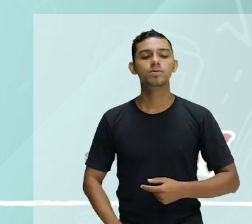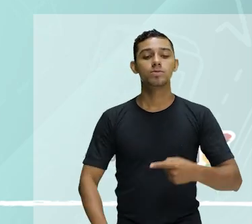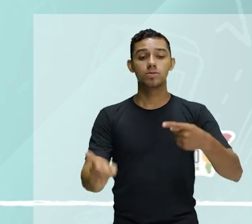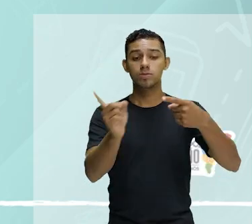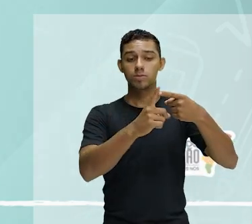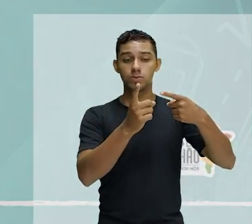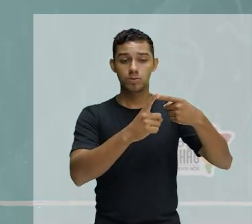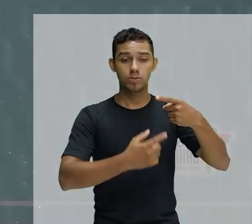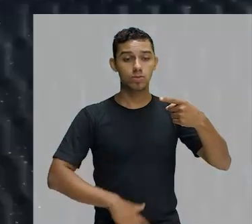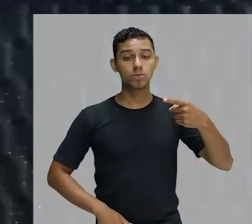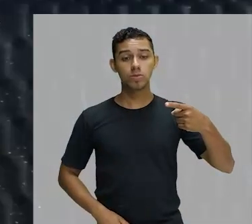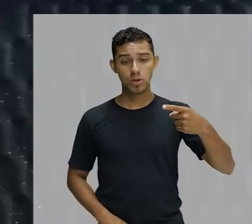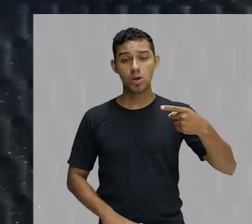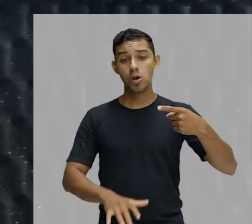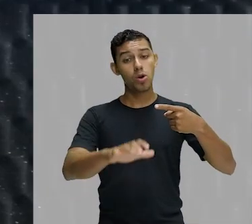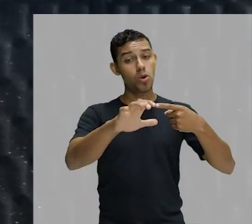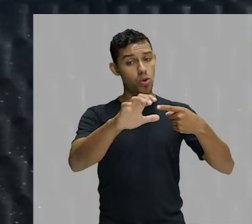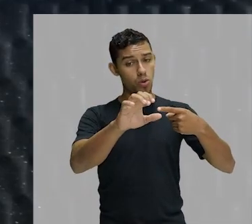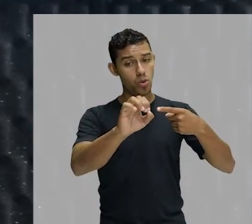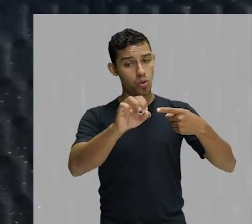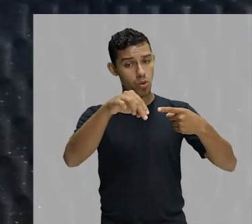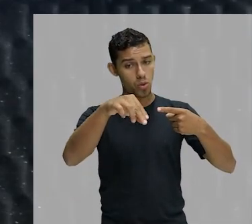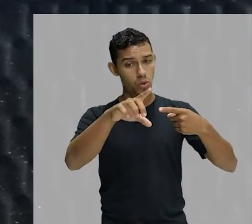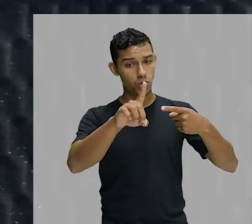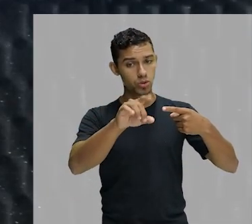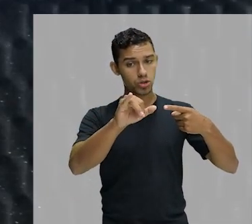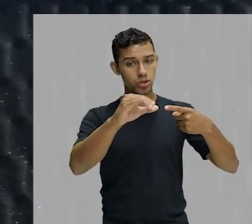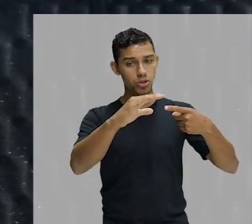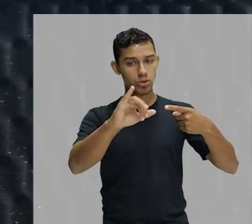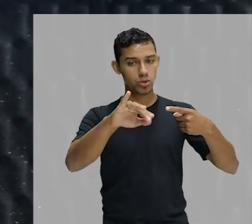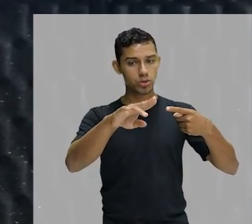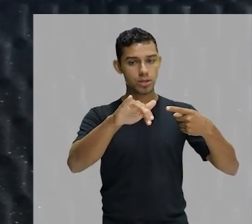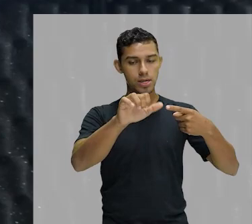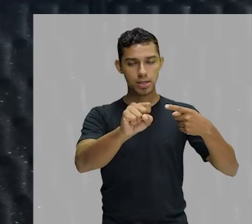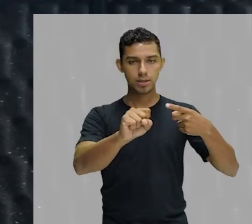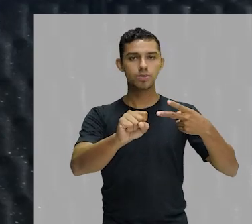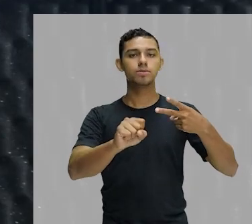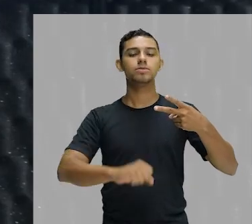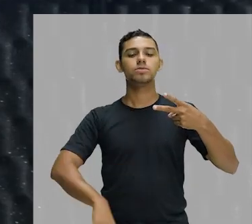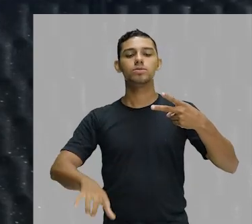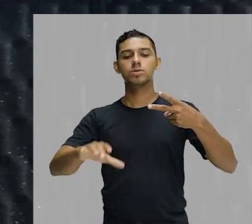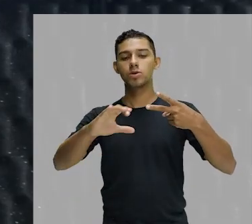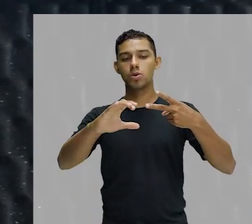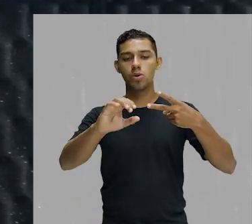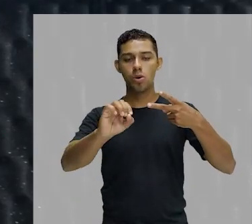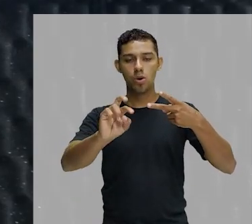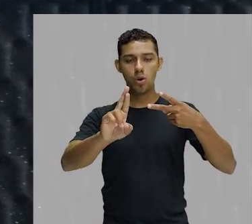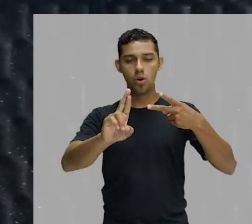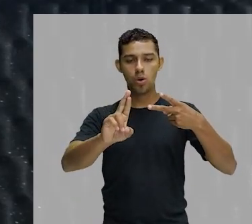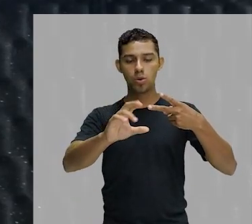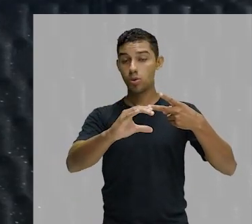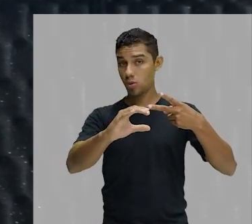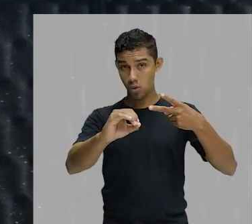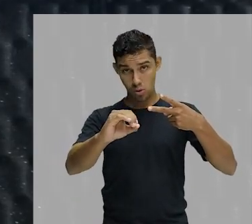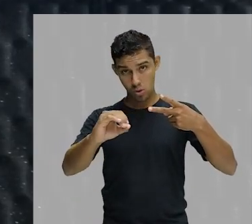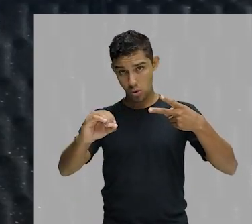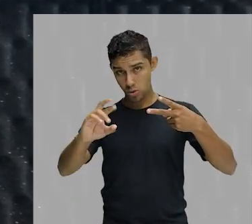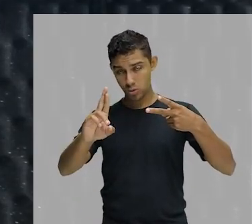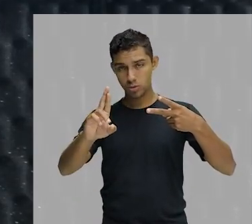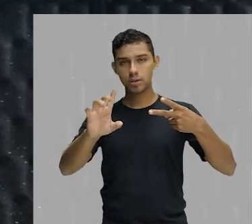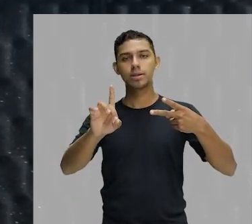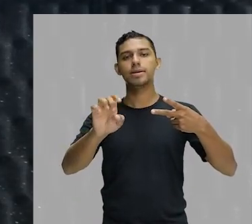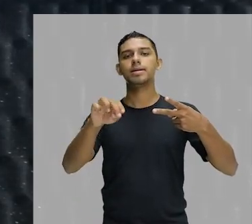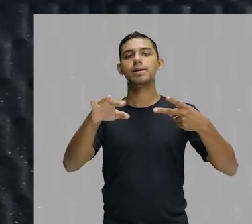Capacidades físicas condicionadas e capacidades físicas o quê? Coordenadas. Nós falamos